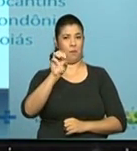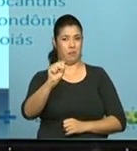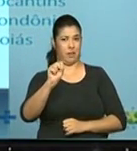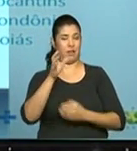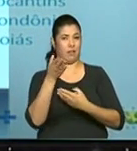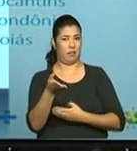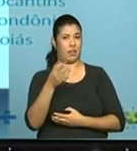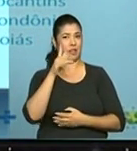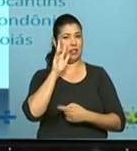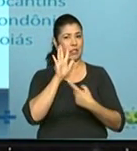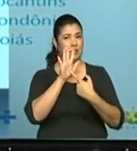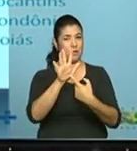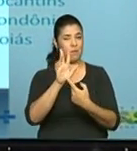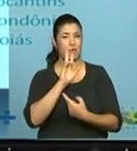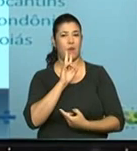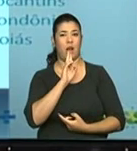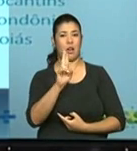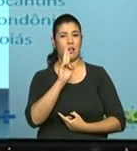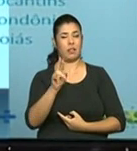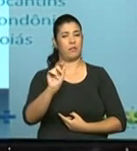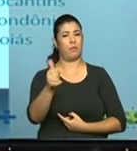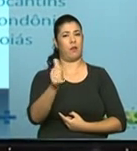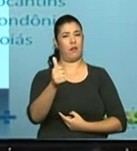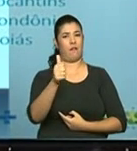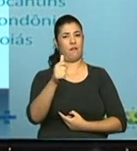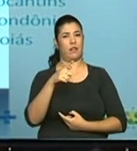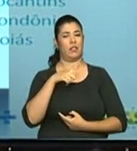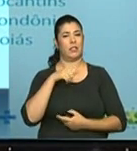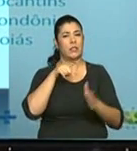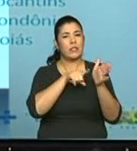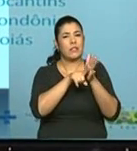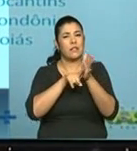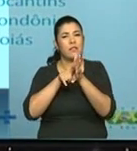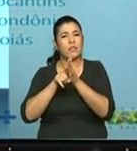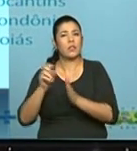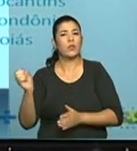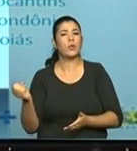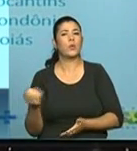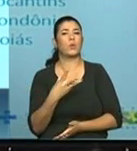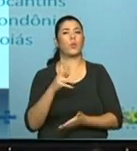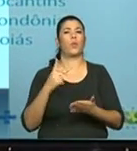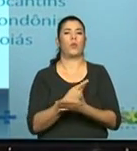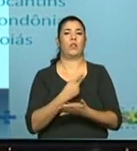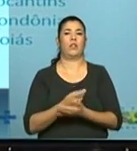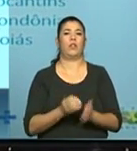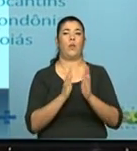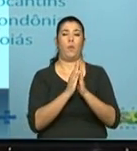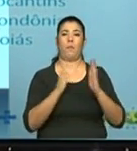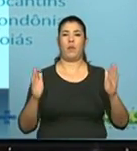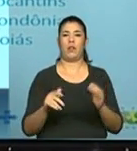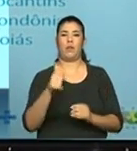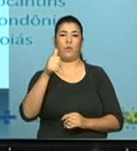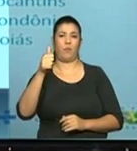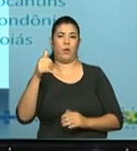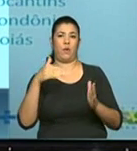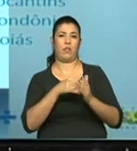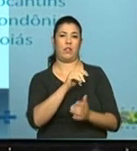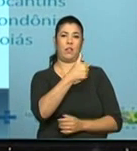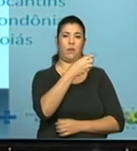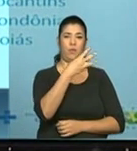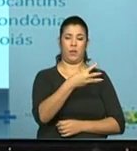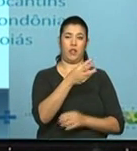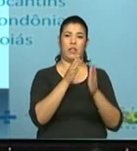foi... Uma avaliação da detecção de casos novos de 2011 a 2013, que mostra